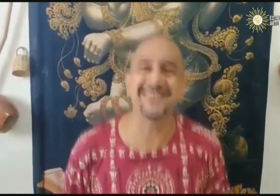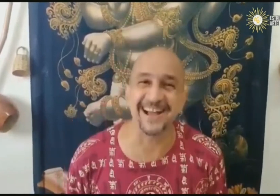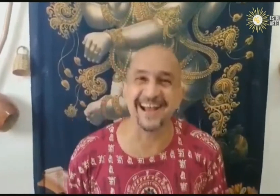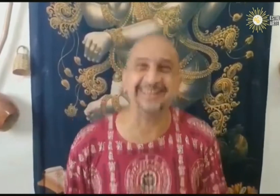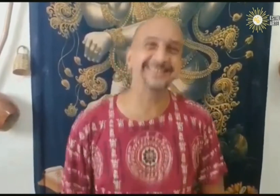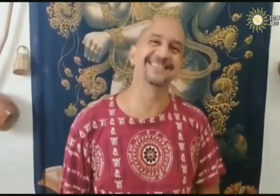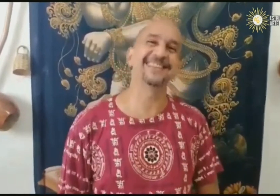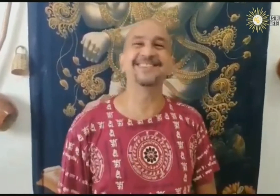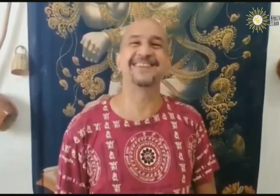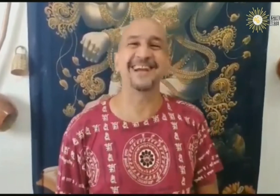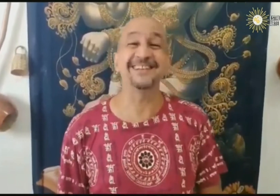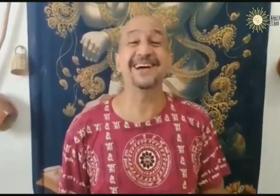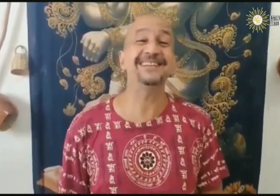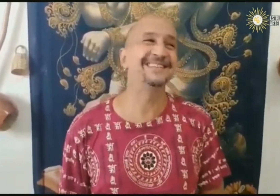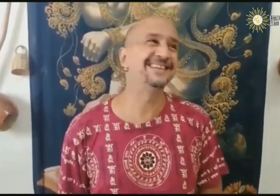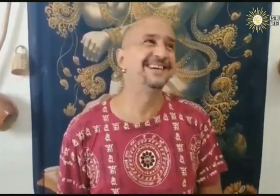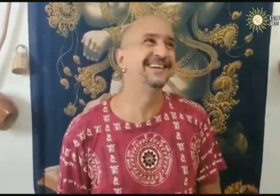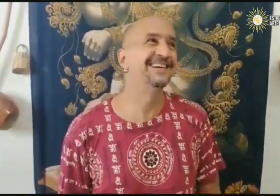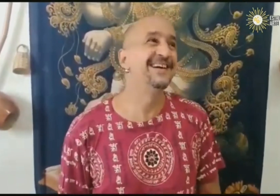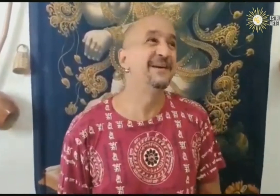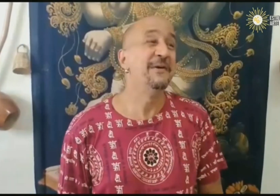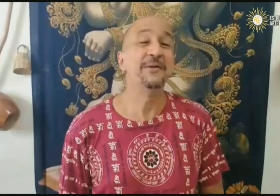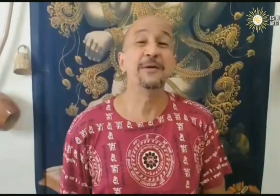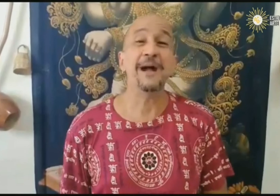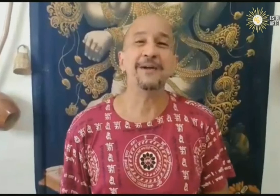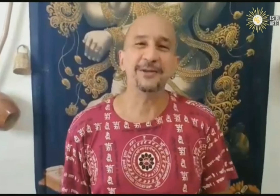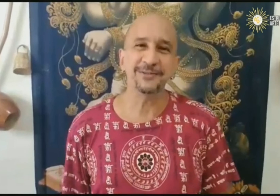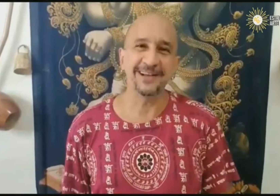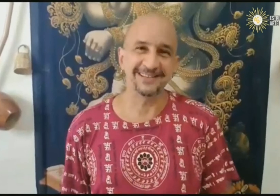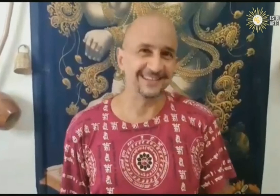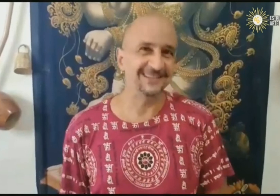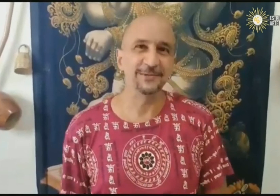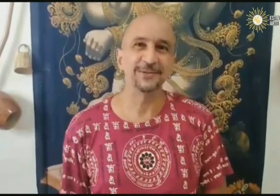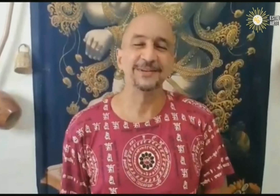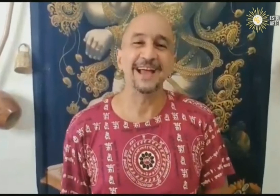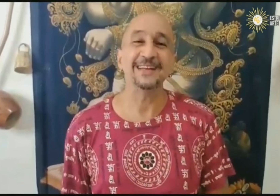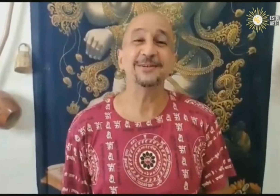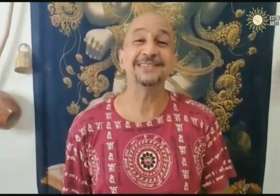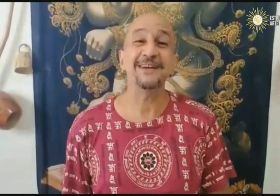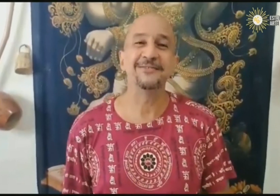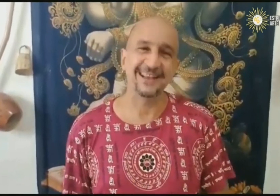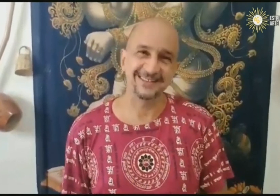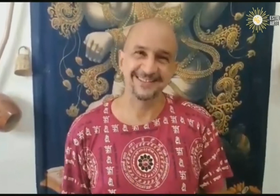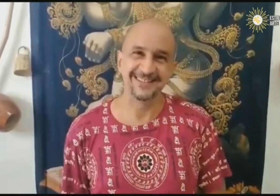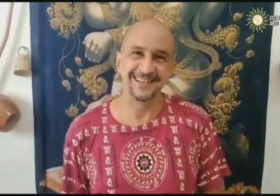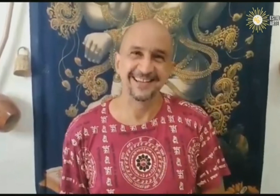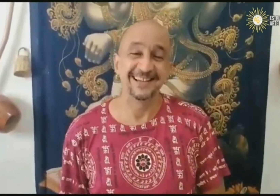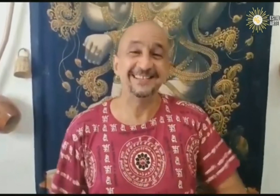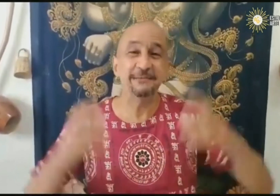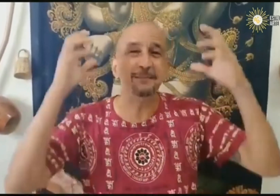também tem um bocado, mas assim, o que eu mais gosto de fazer nesse mundo é soltar